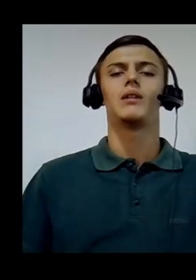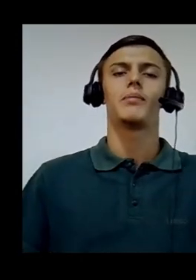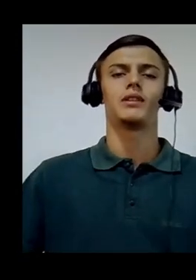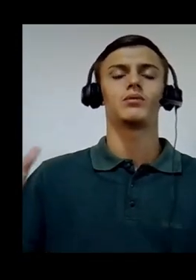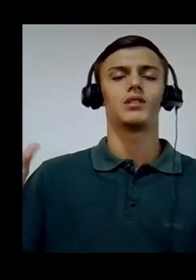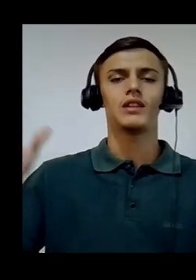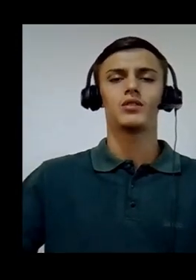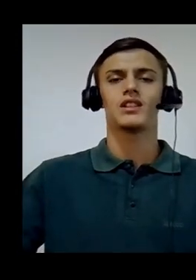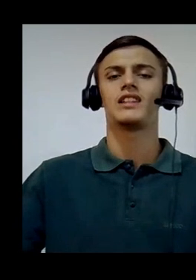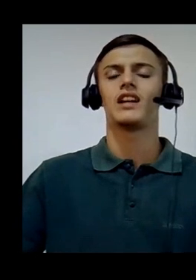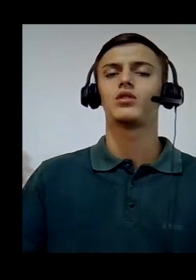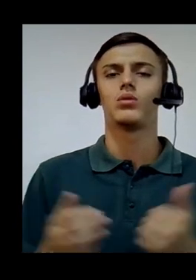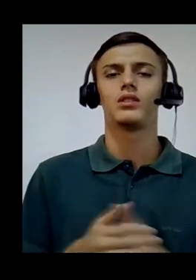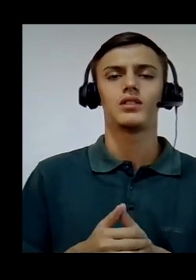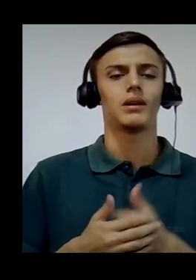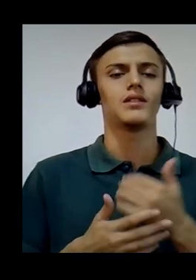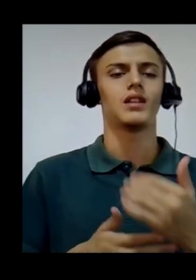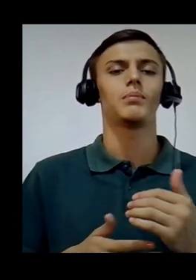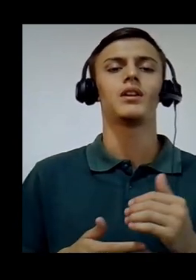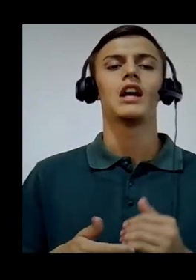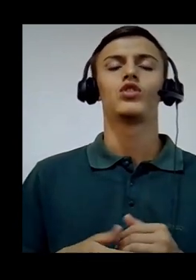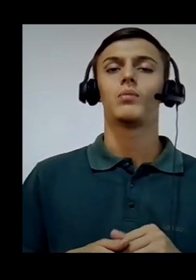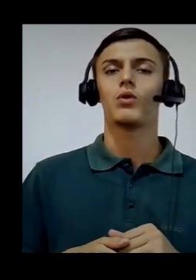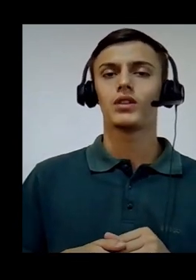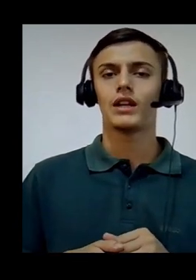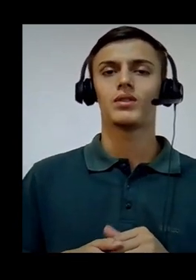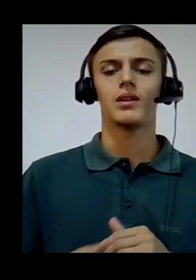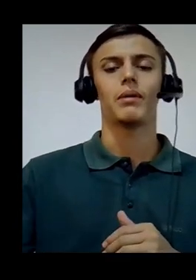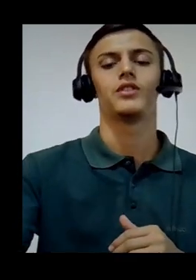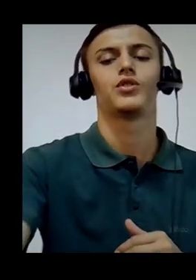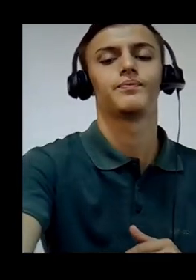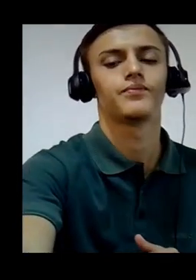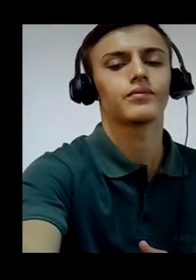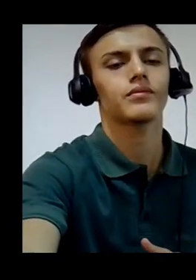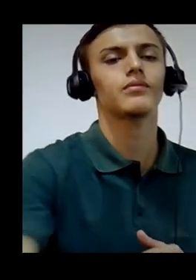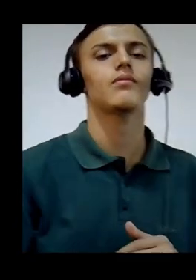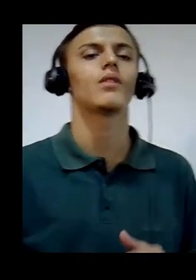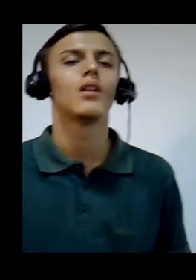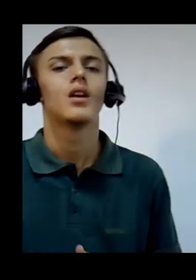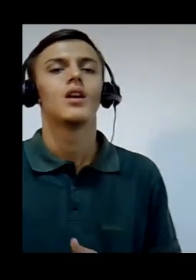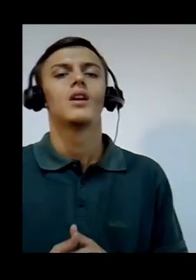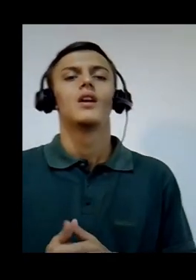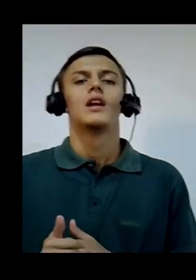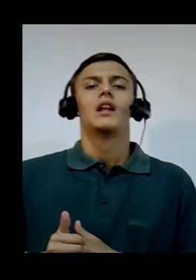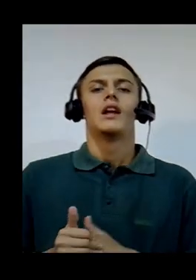né? Ela não pode estar bamba para nenhum dos lados, com as laterais soltas também, sempre tomar cuidado com essa parte.